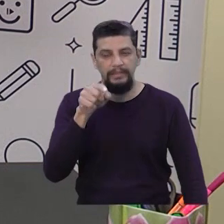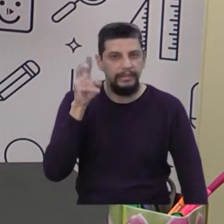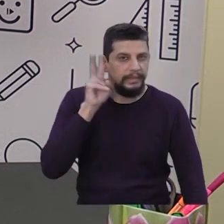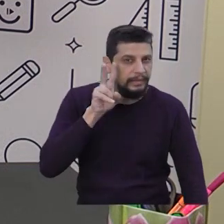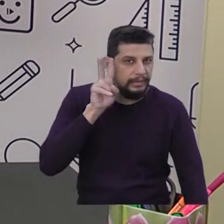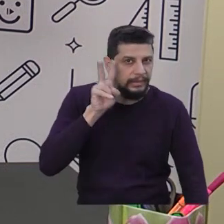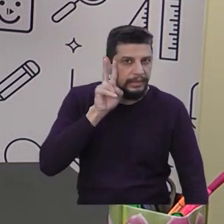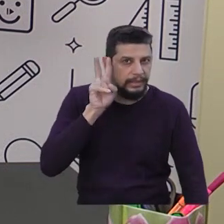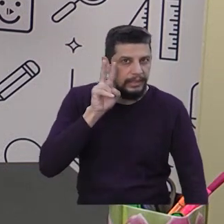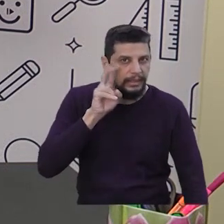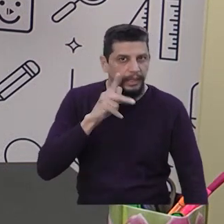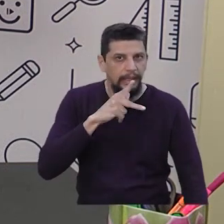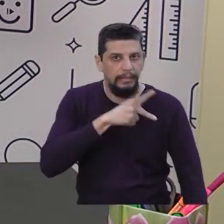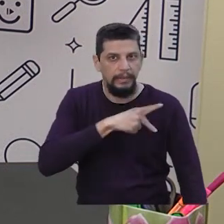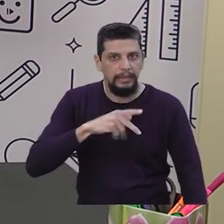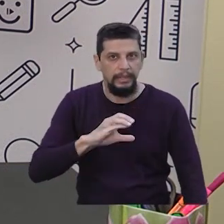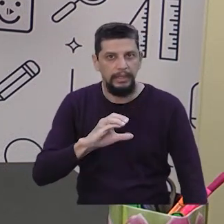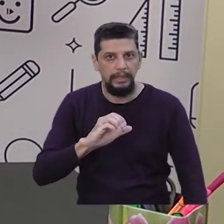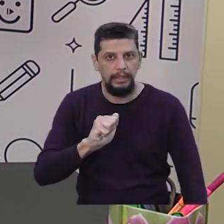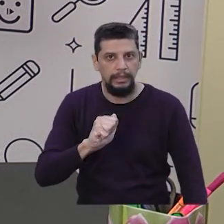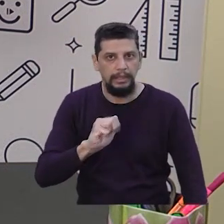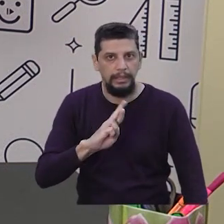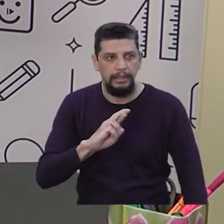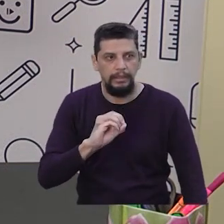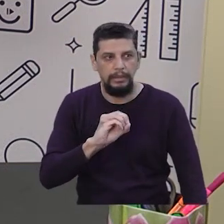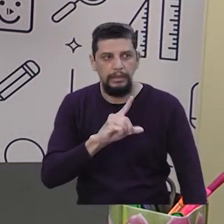Então lembraram disso aqui que a professora Carol usou? Ela me emprestou.